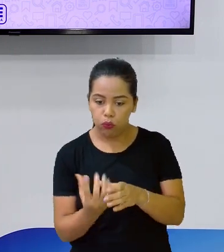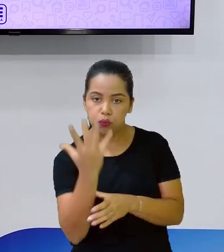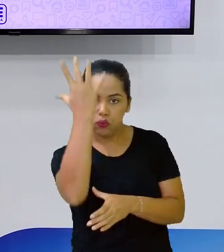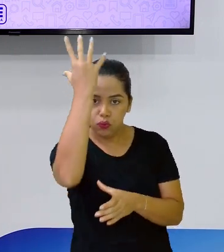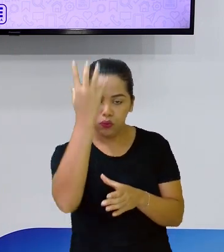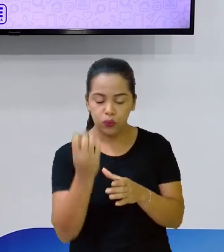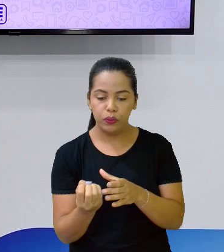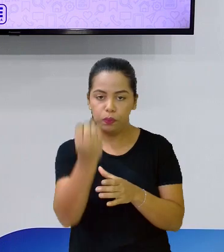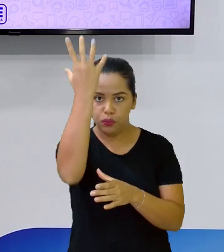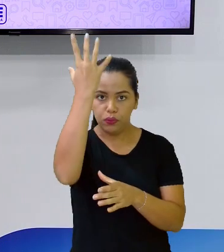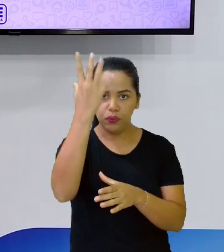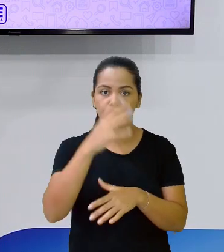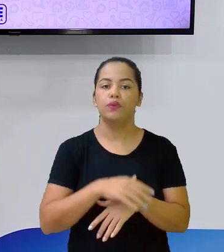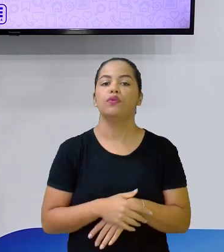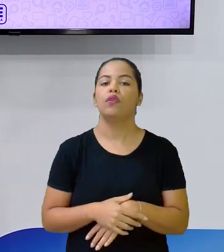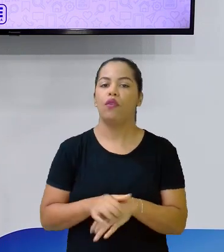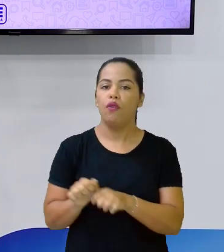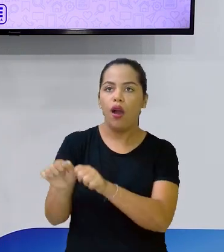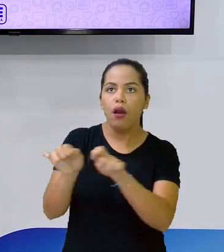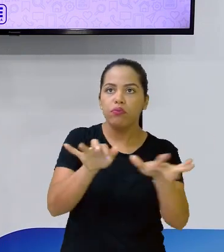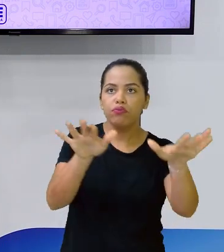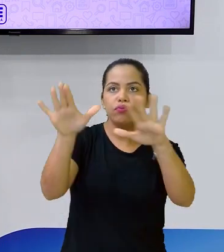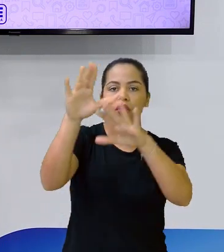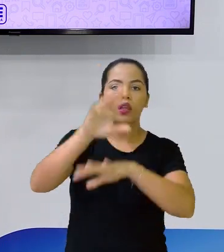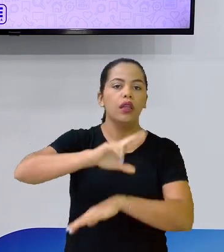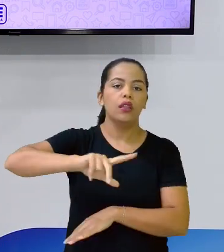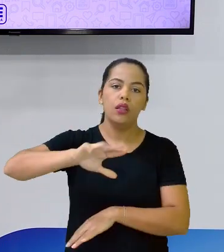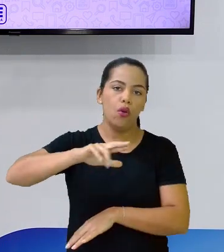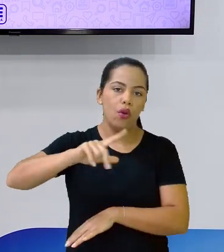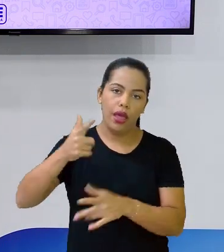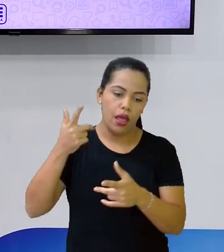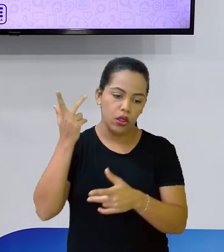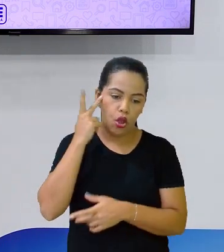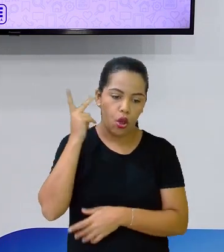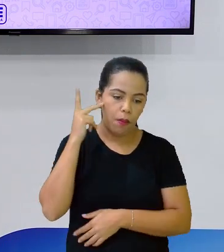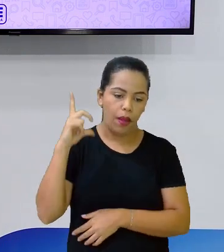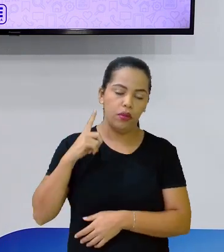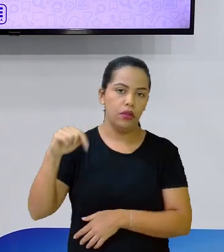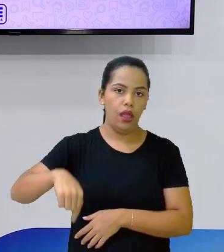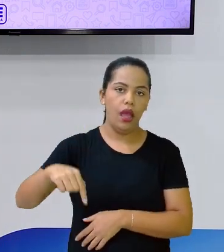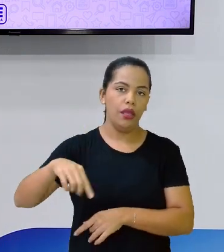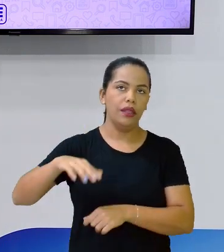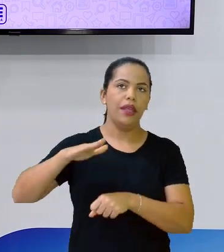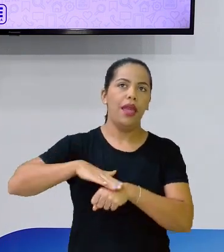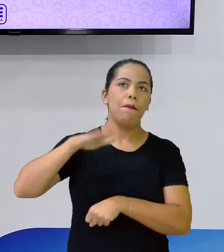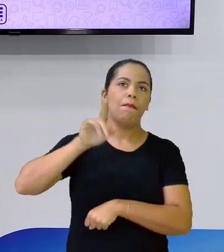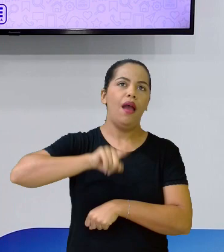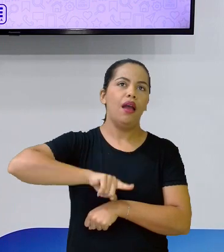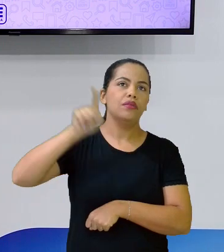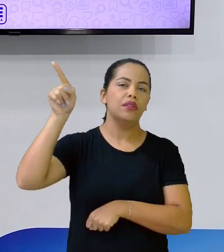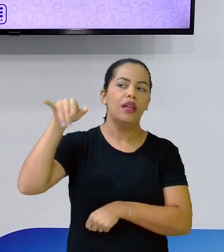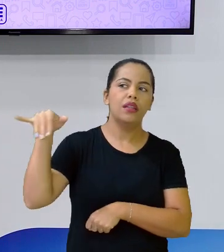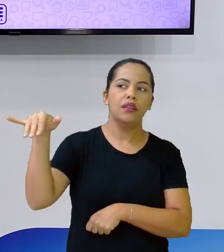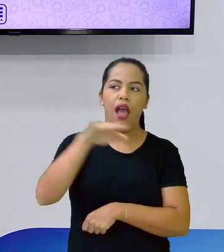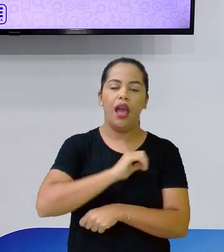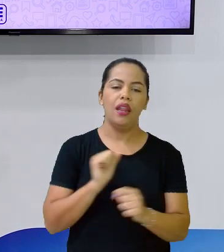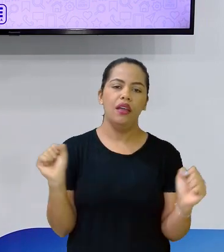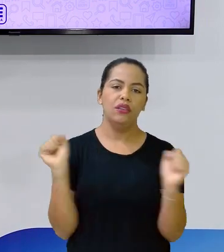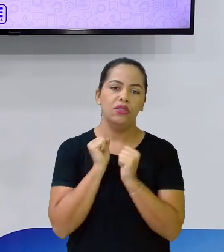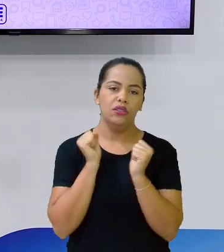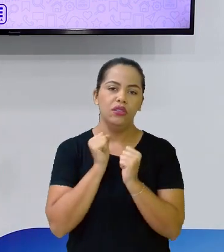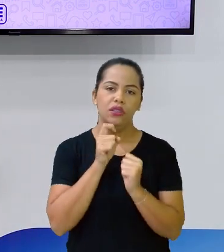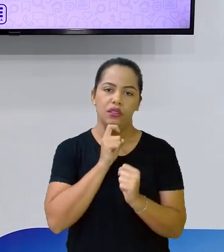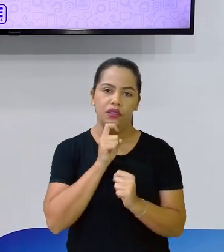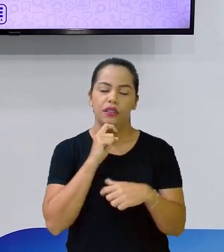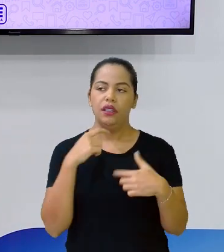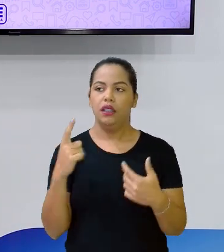interessante. Ele não é comum aqui nessa nossa região quente. Tem mais nas regiões frias, tá certo?